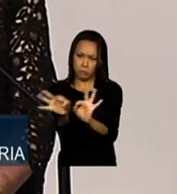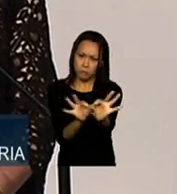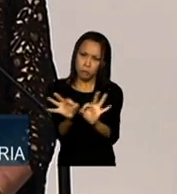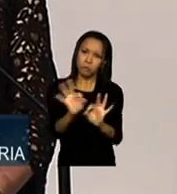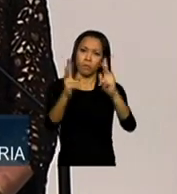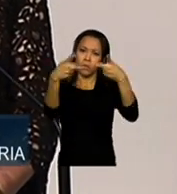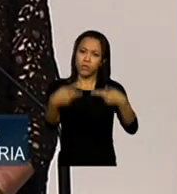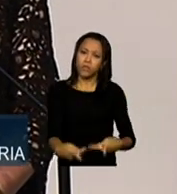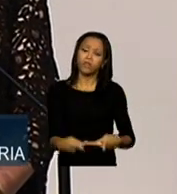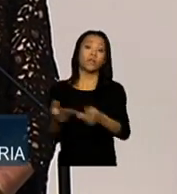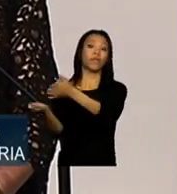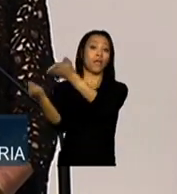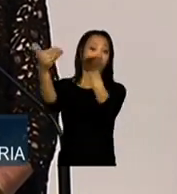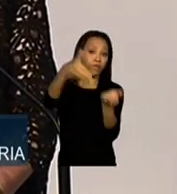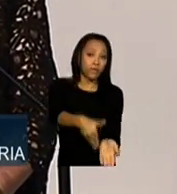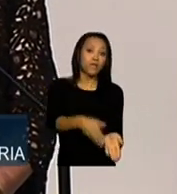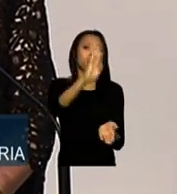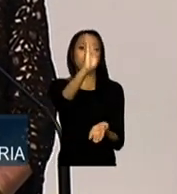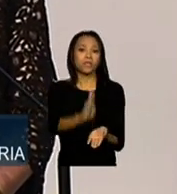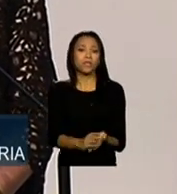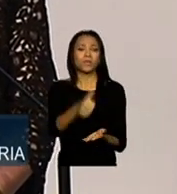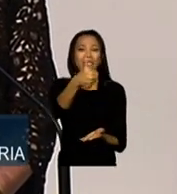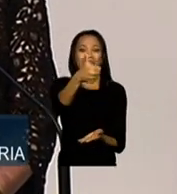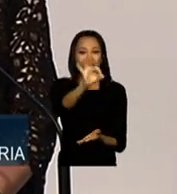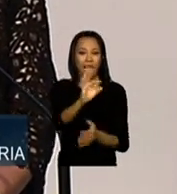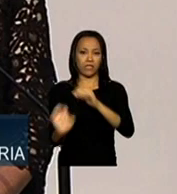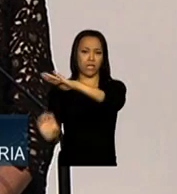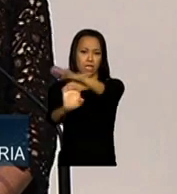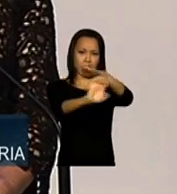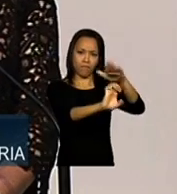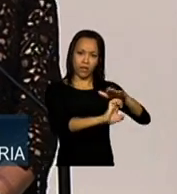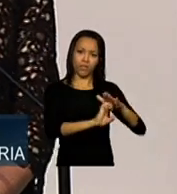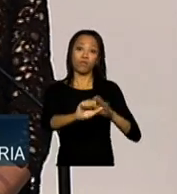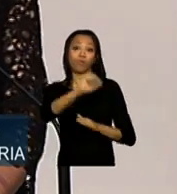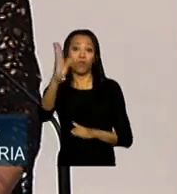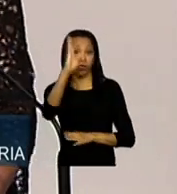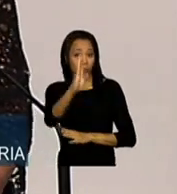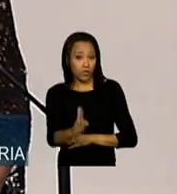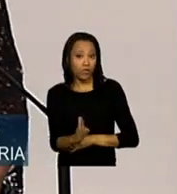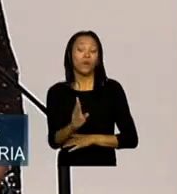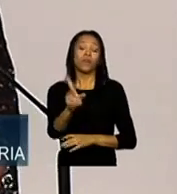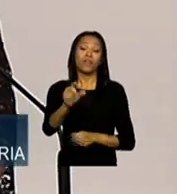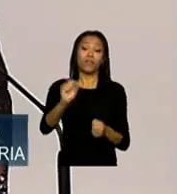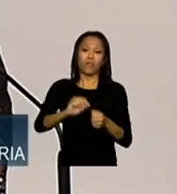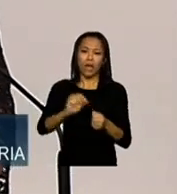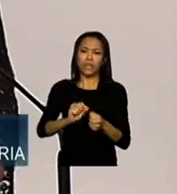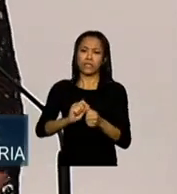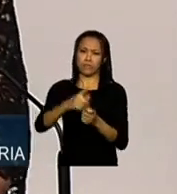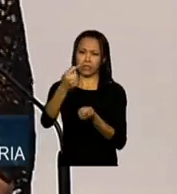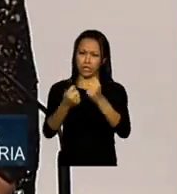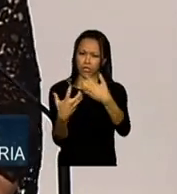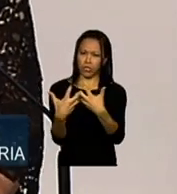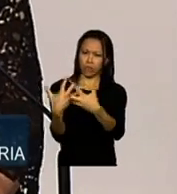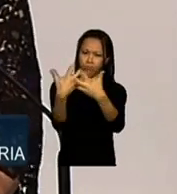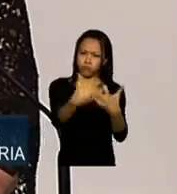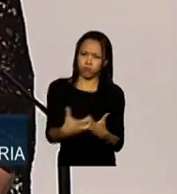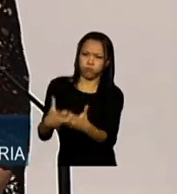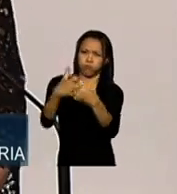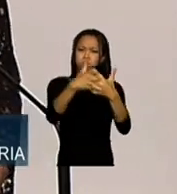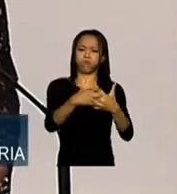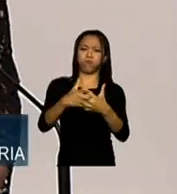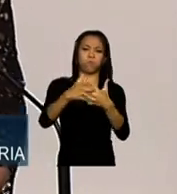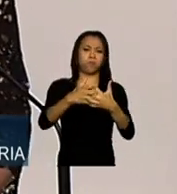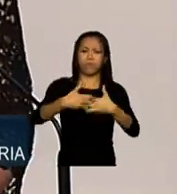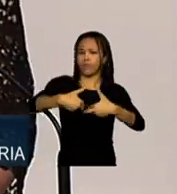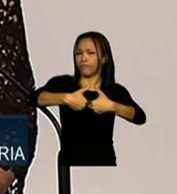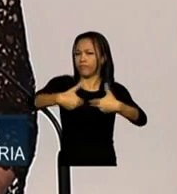para o país de mais 10 empresas internacionais, fabricantes de veículos leves e pesados, além